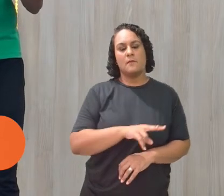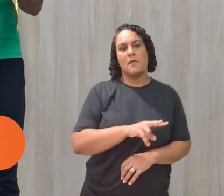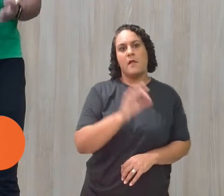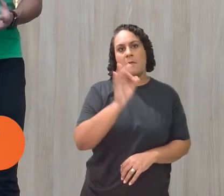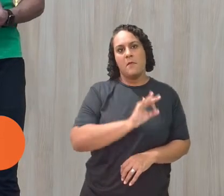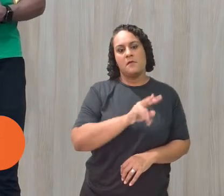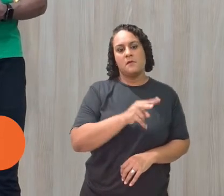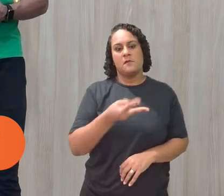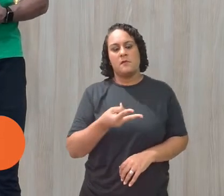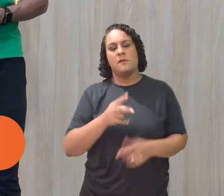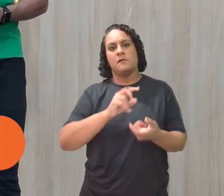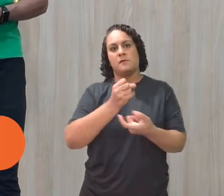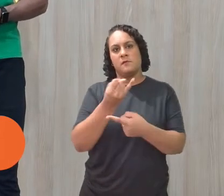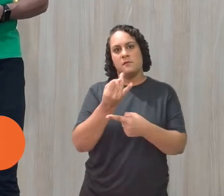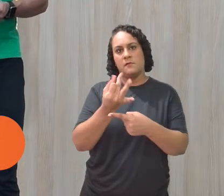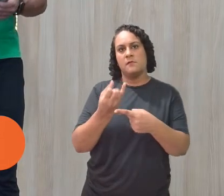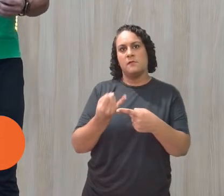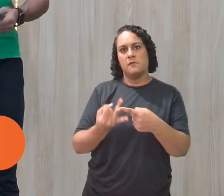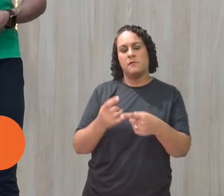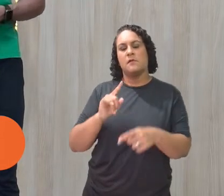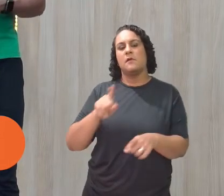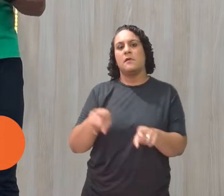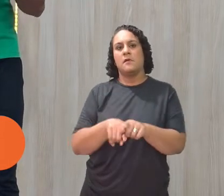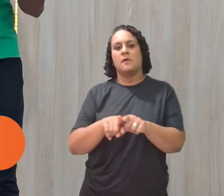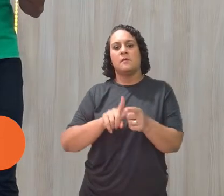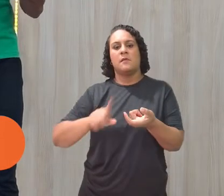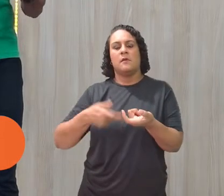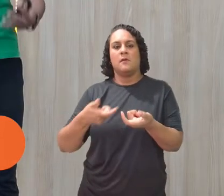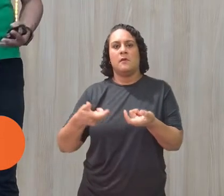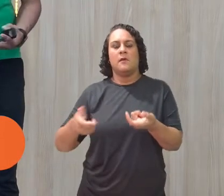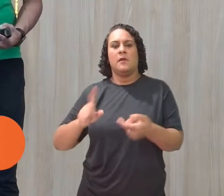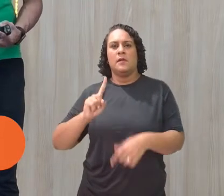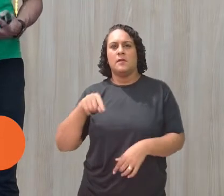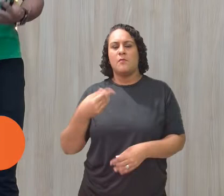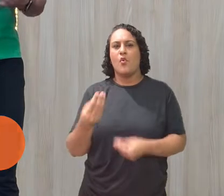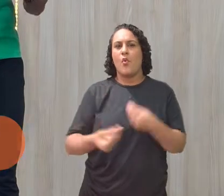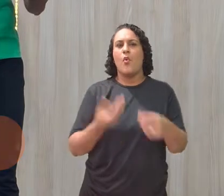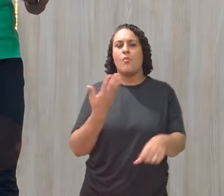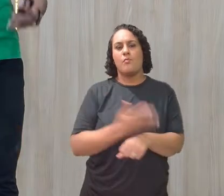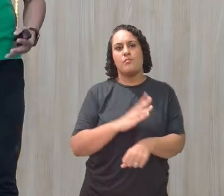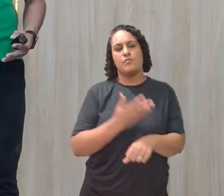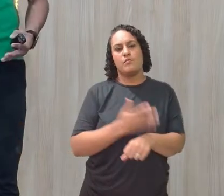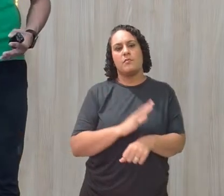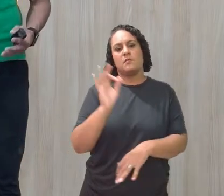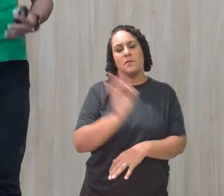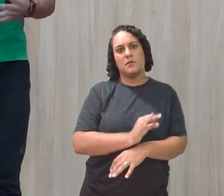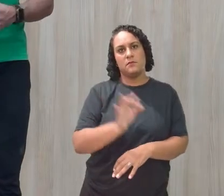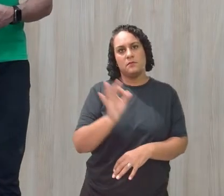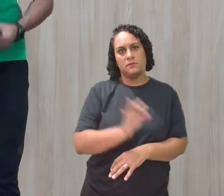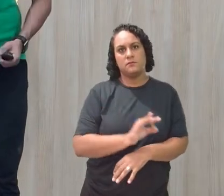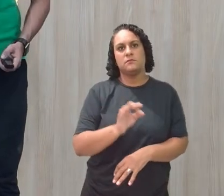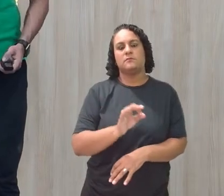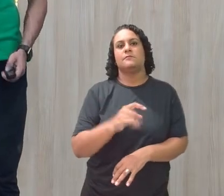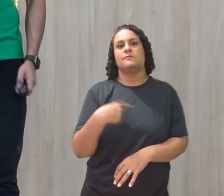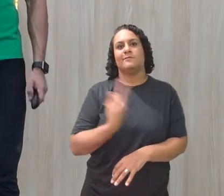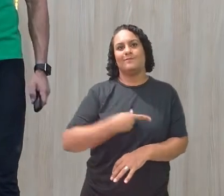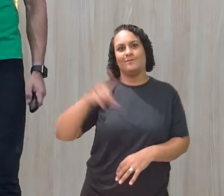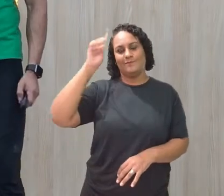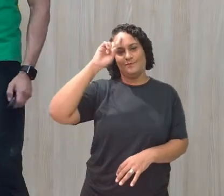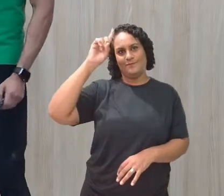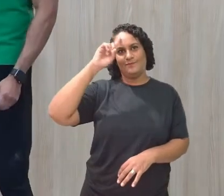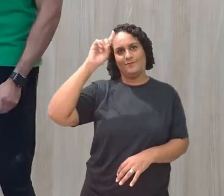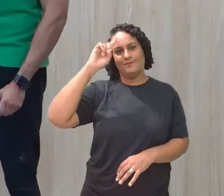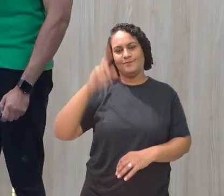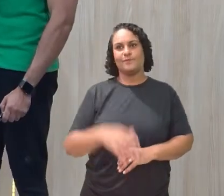para fração e número decimal. E depois a gente vai ver a aplicabilidade da porcentagem no nosso dia a dia,